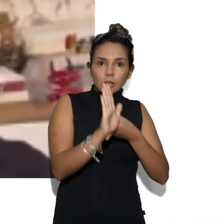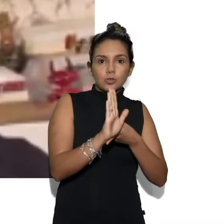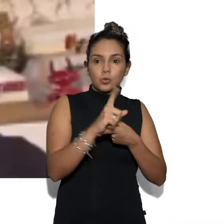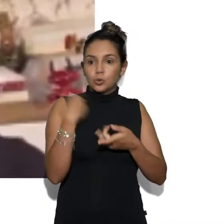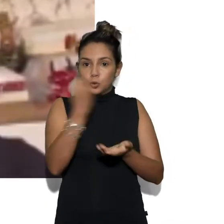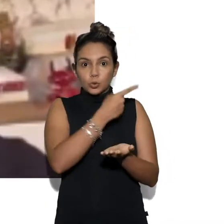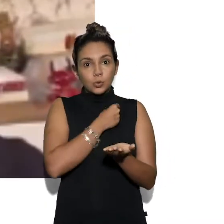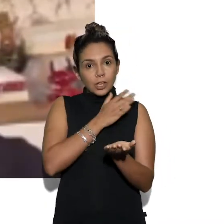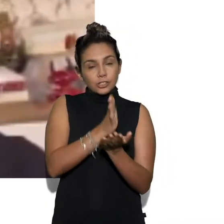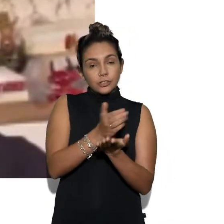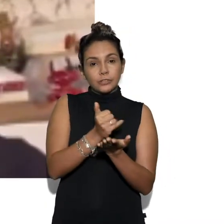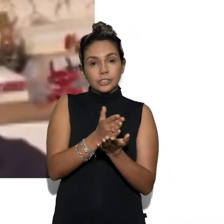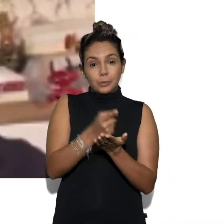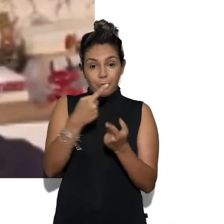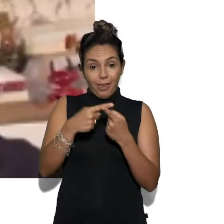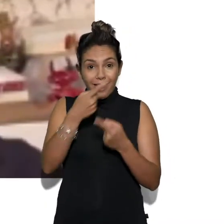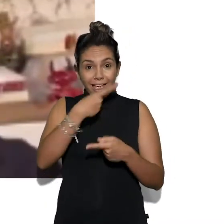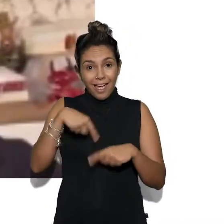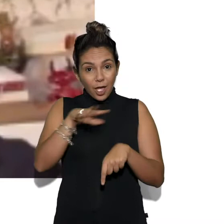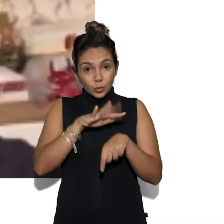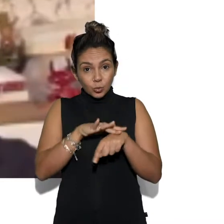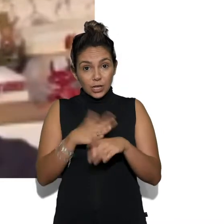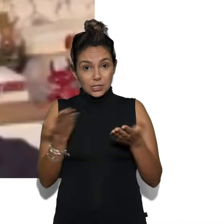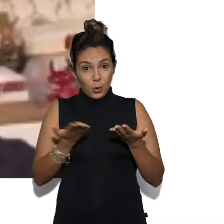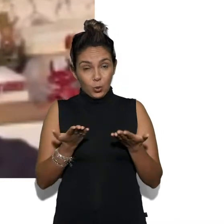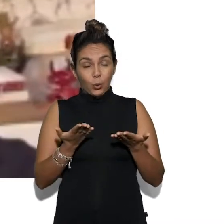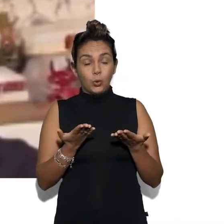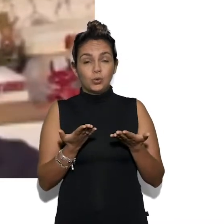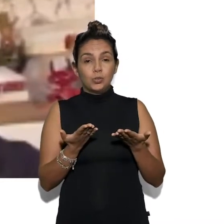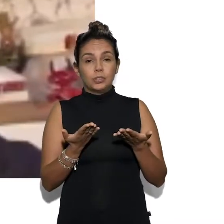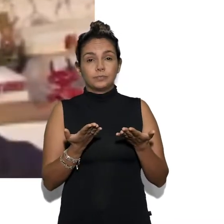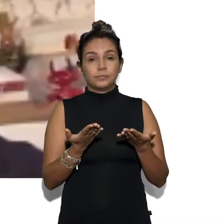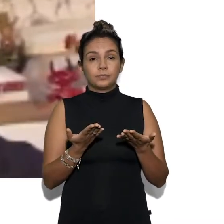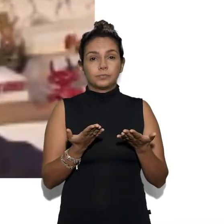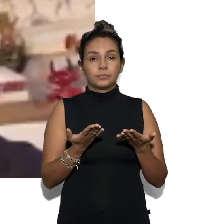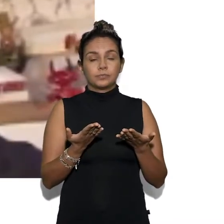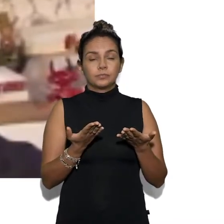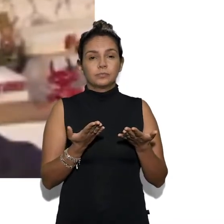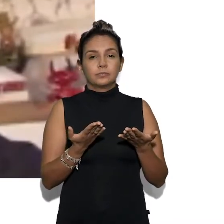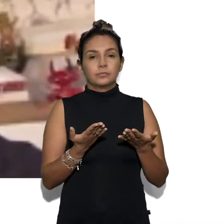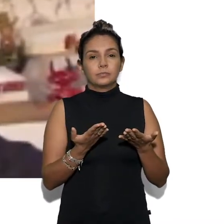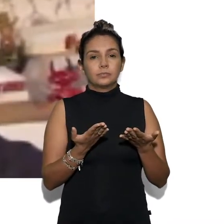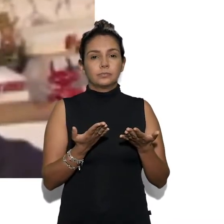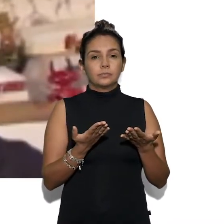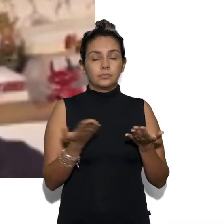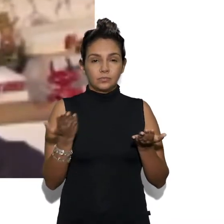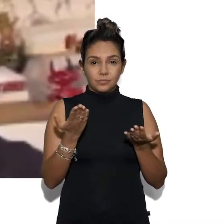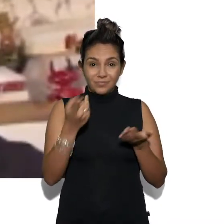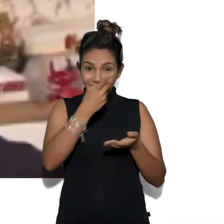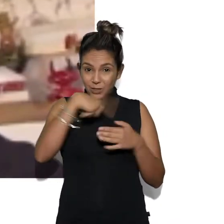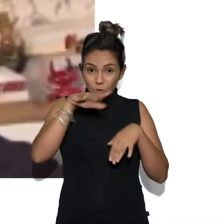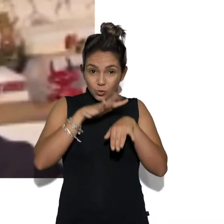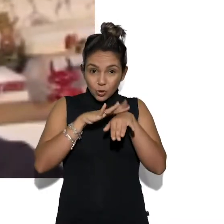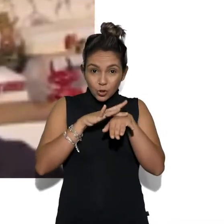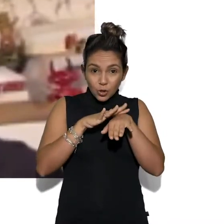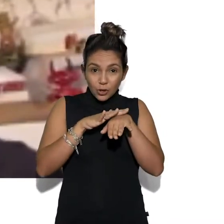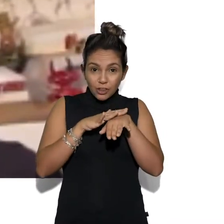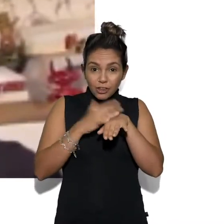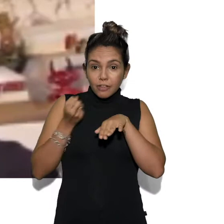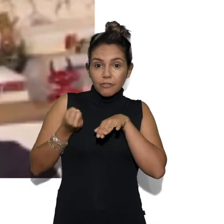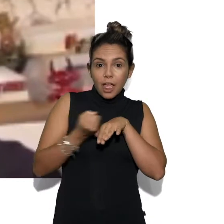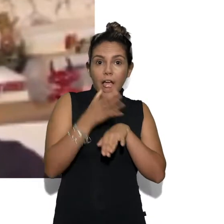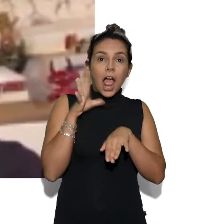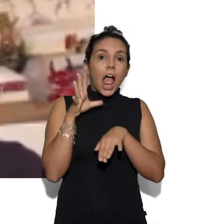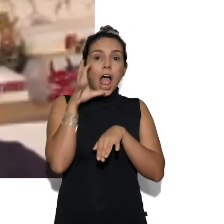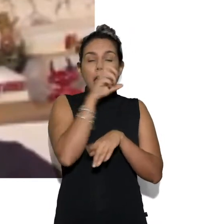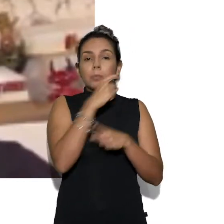não é? Porque esta pandemia, ao contrário de outras épocas, esta pandemia viajou mais rápido,